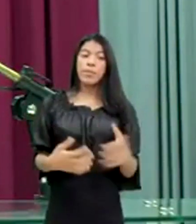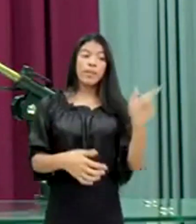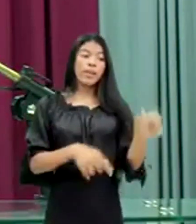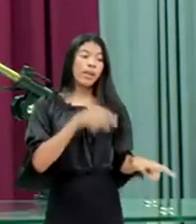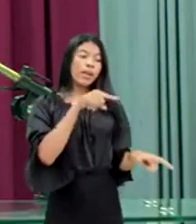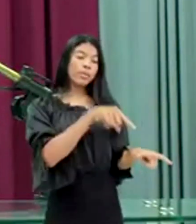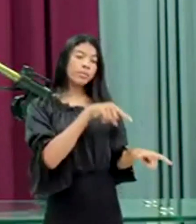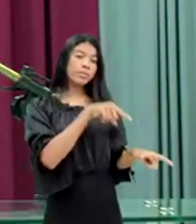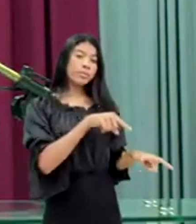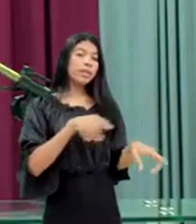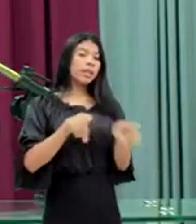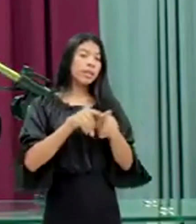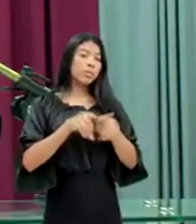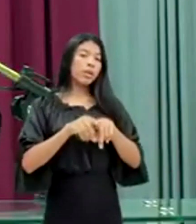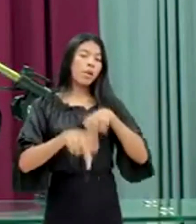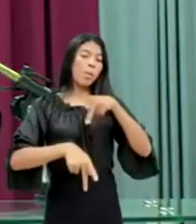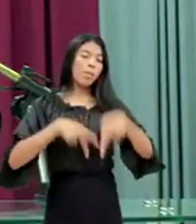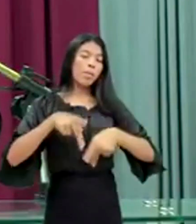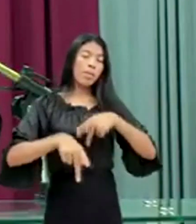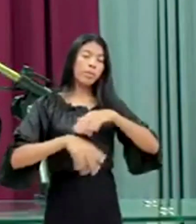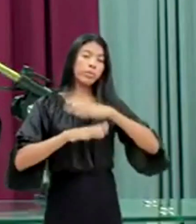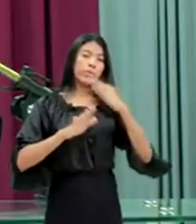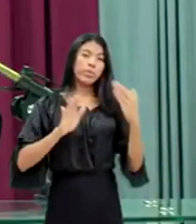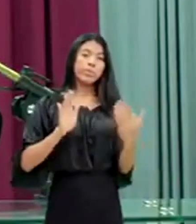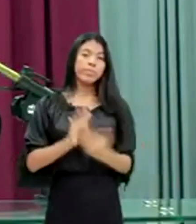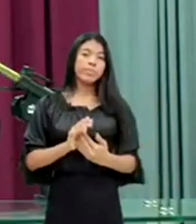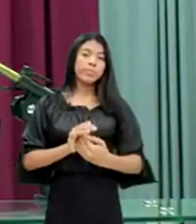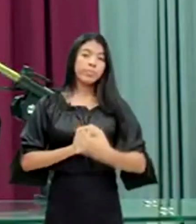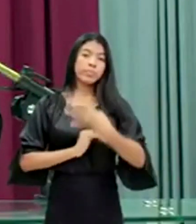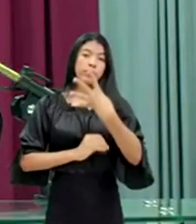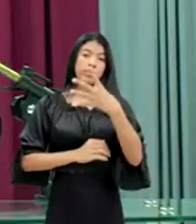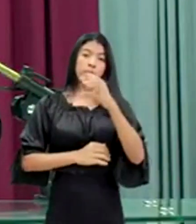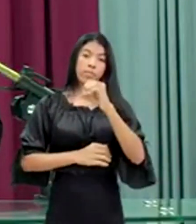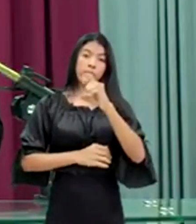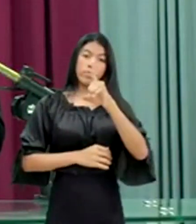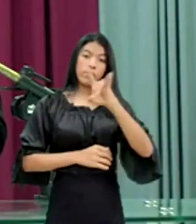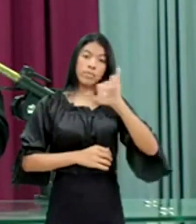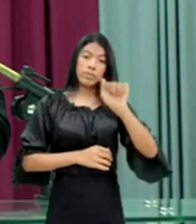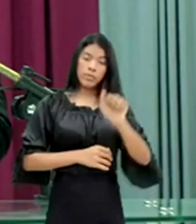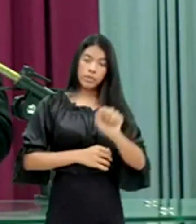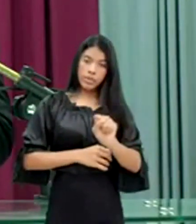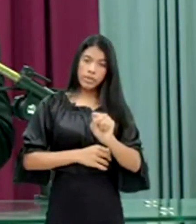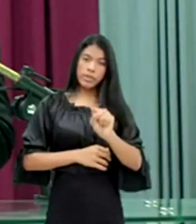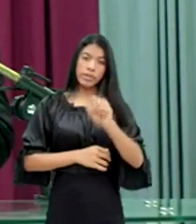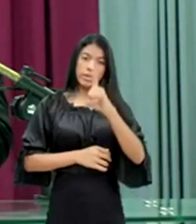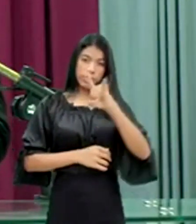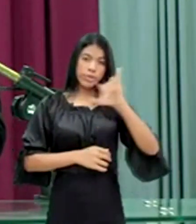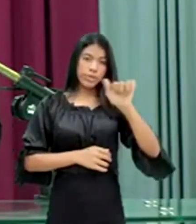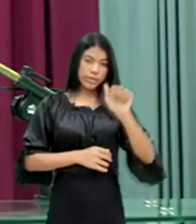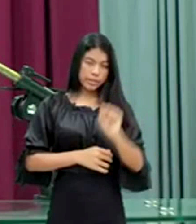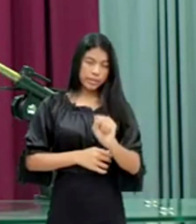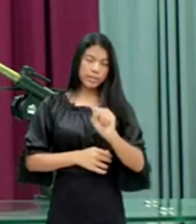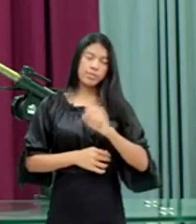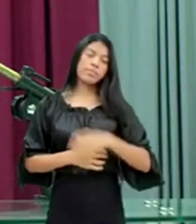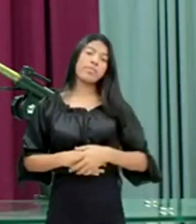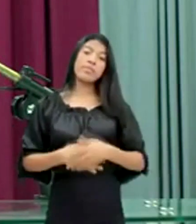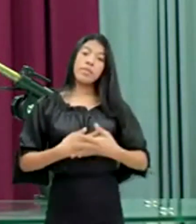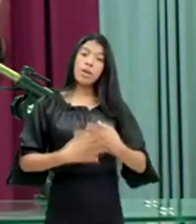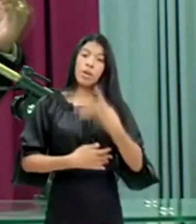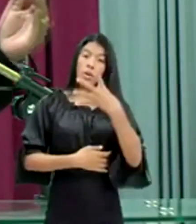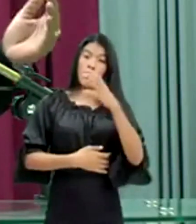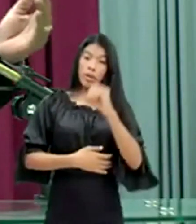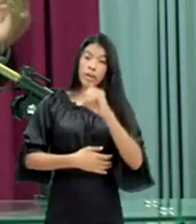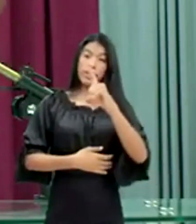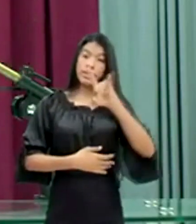povo. 40 dias inspecionaram a terra. Por 40 dias andaram